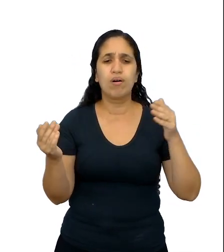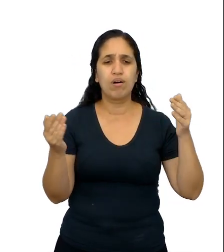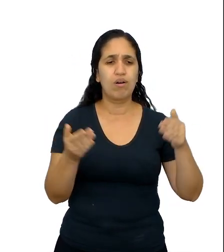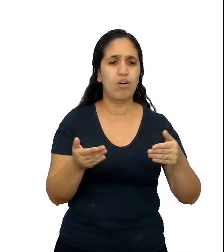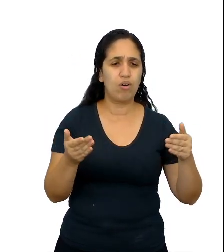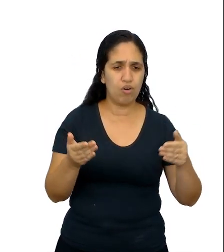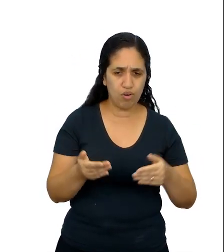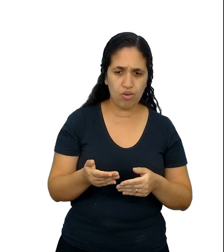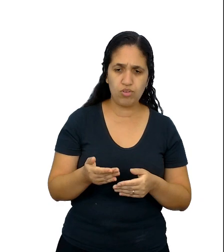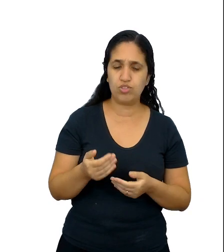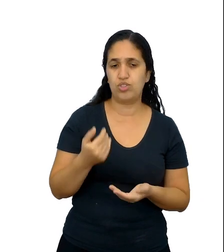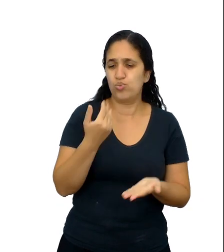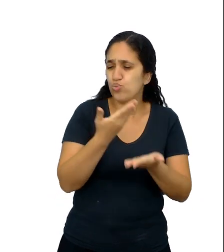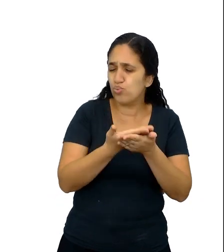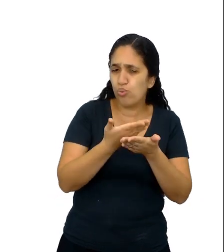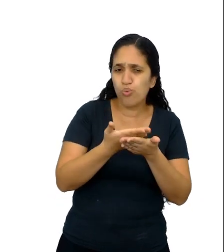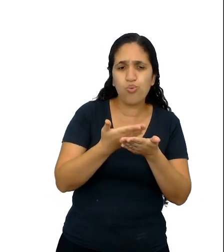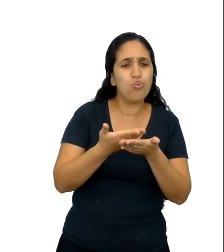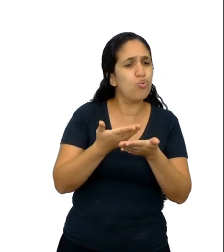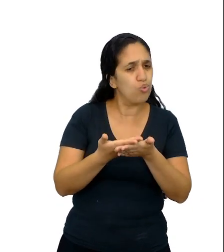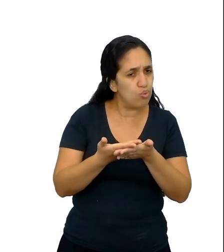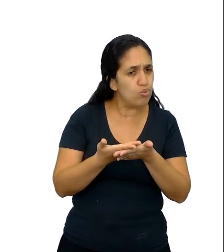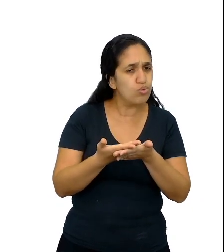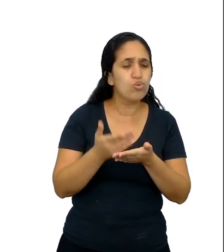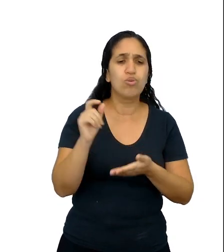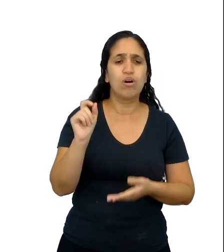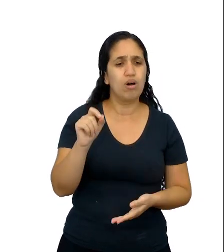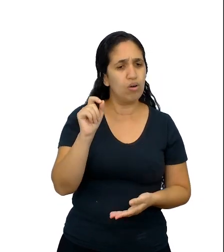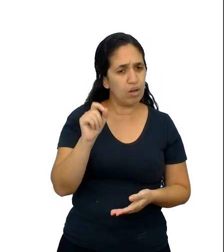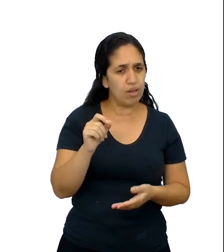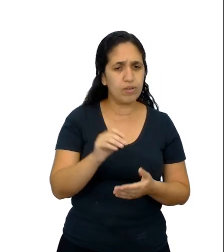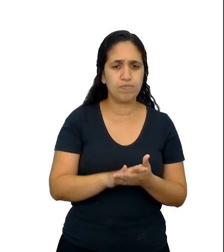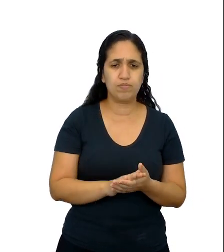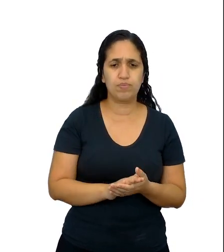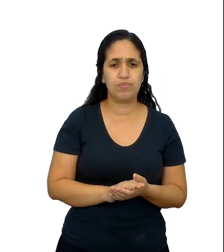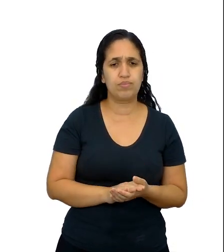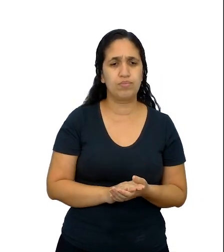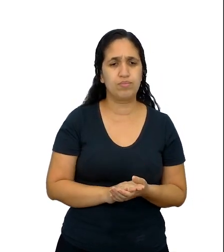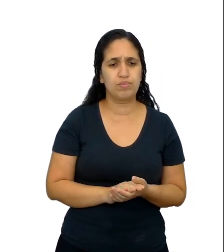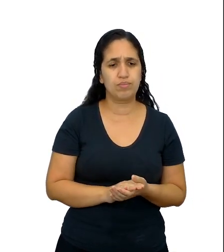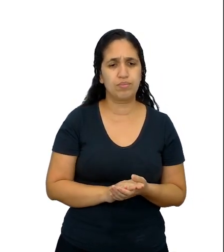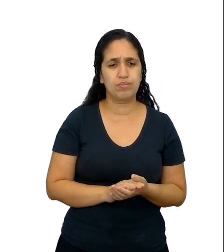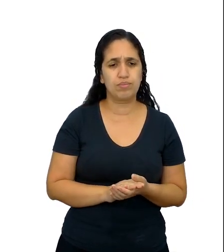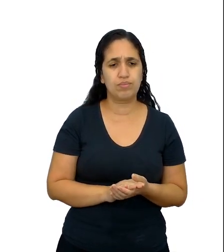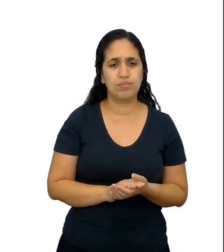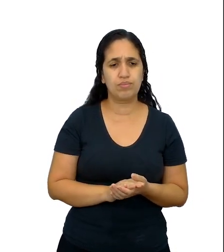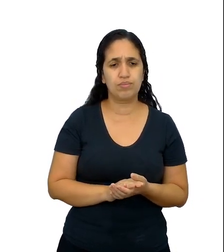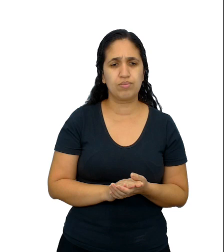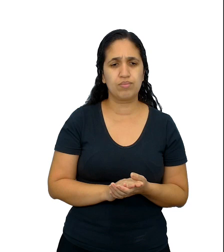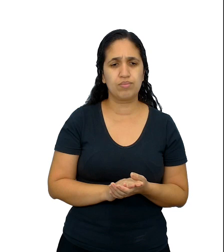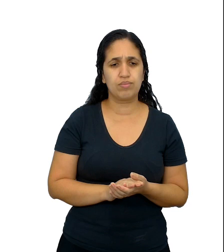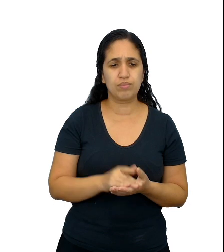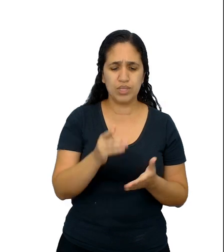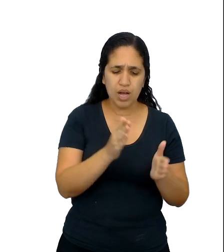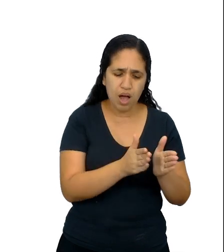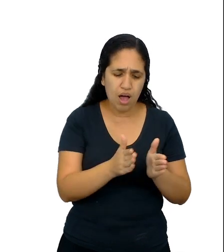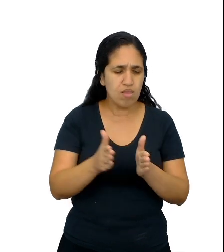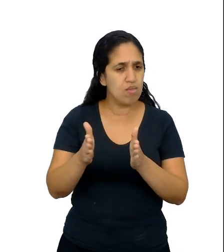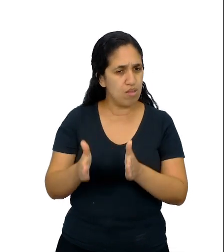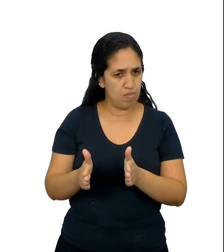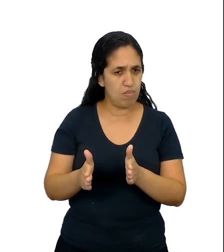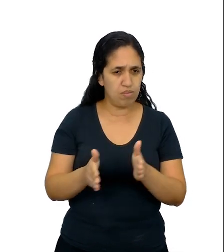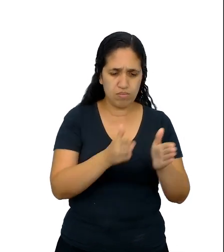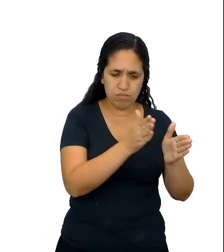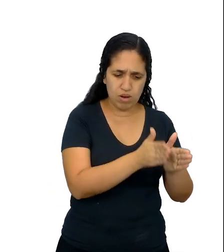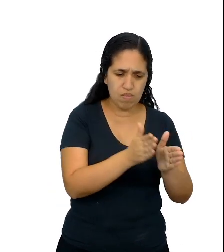né, dos nossos estudos de hoje, né, é olhar um pouquinho para que a formação de